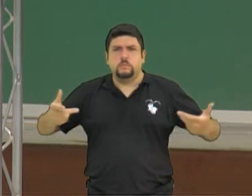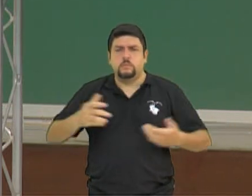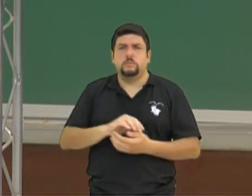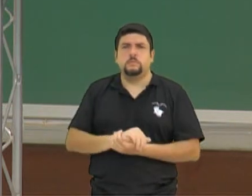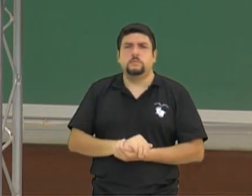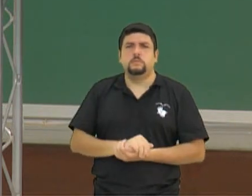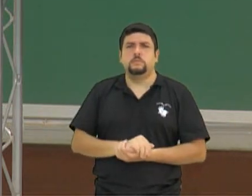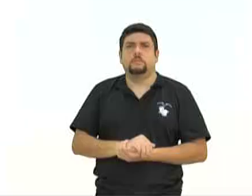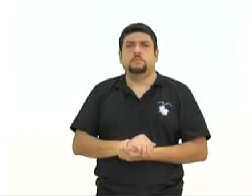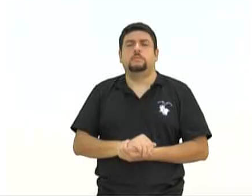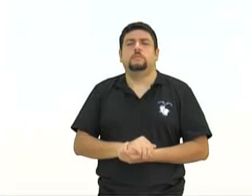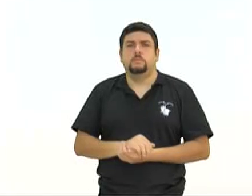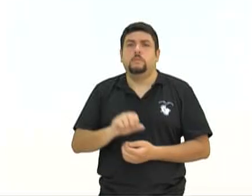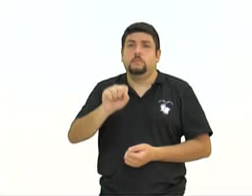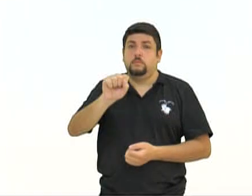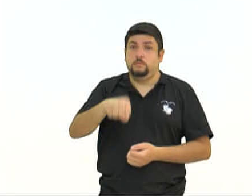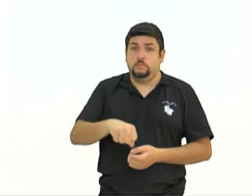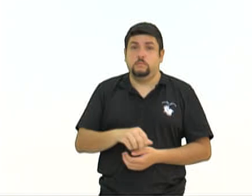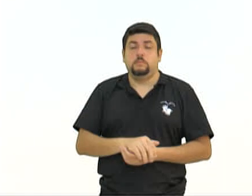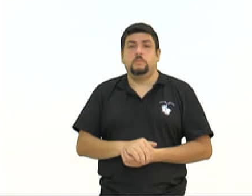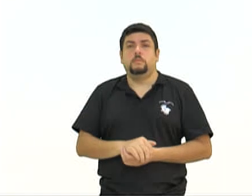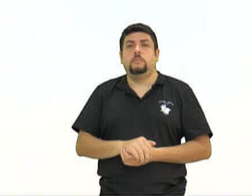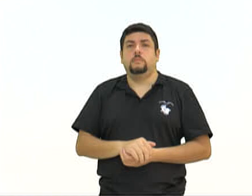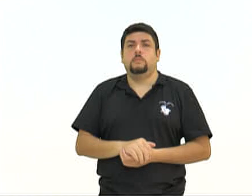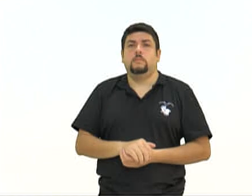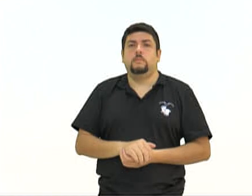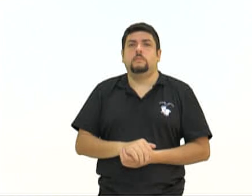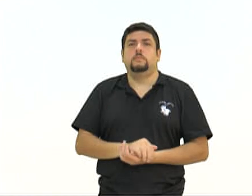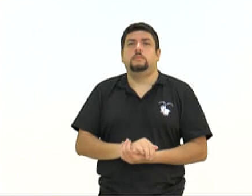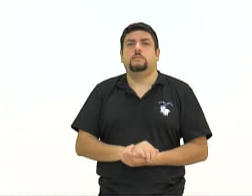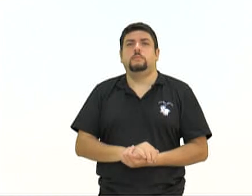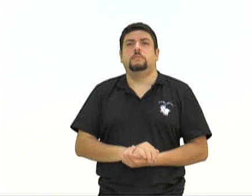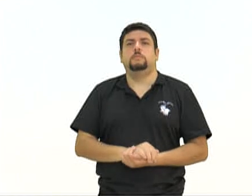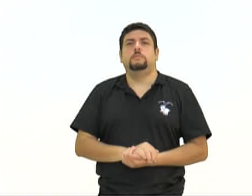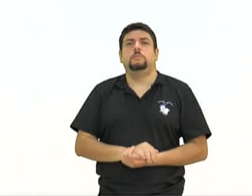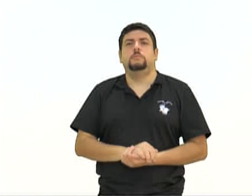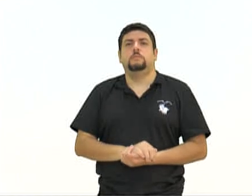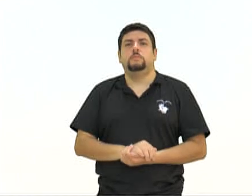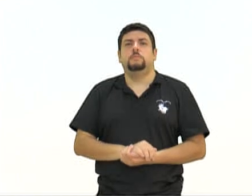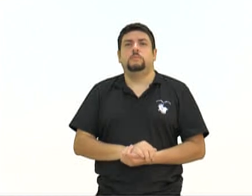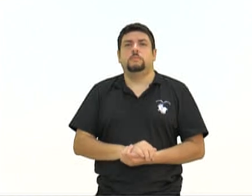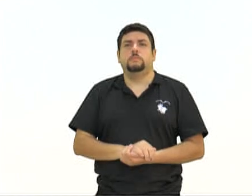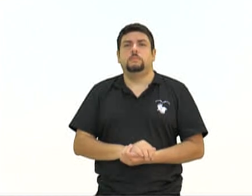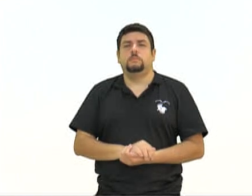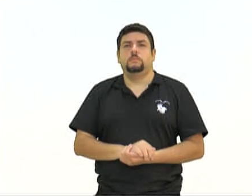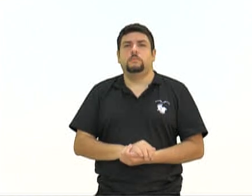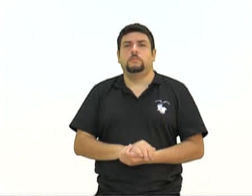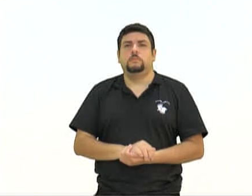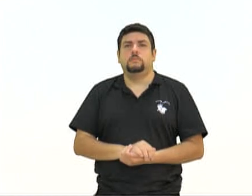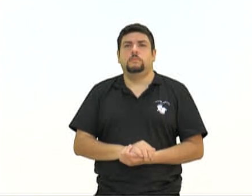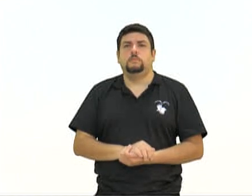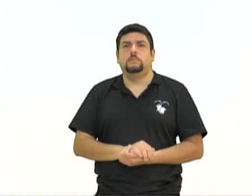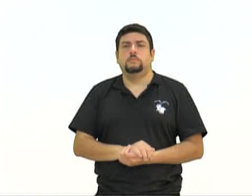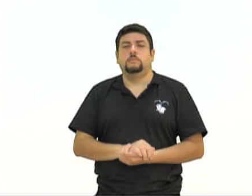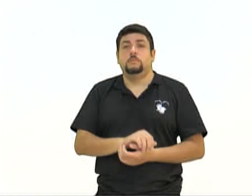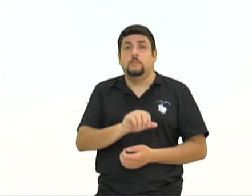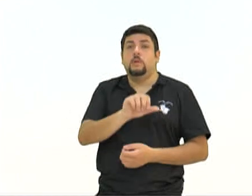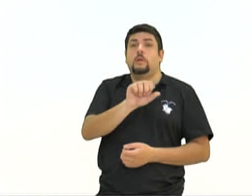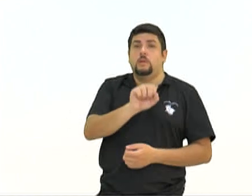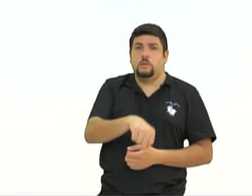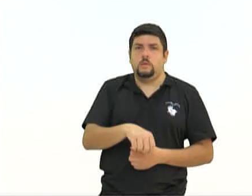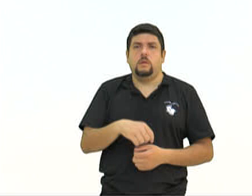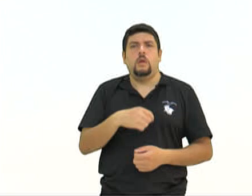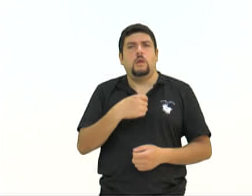resposta afirmativa. Yes, I might adopt street animals if my house were bigger. Sim, eu poderia